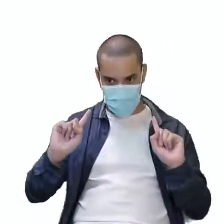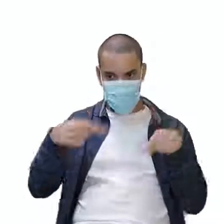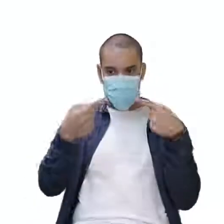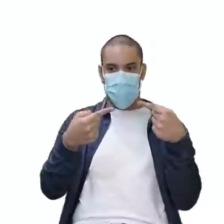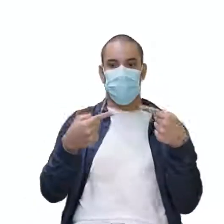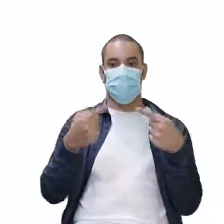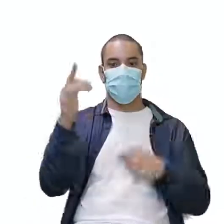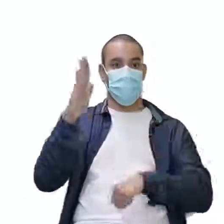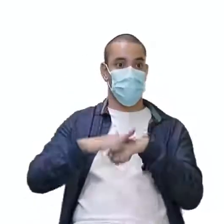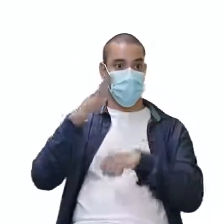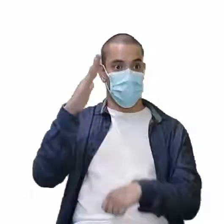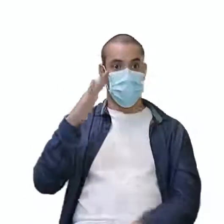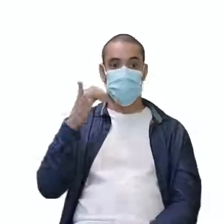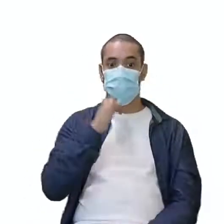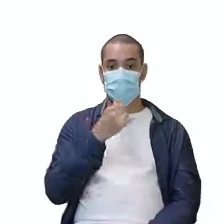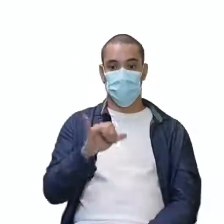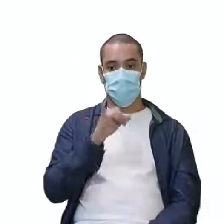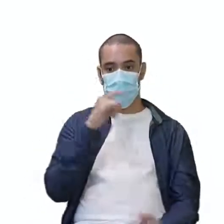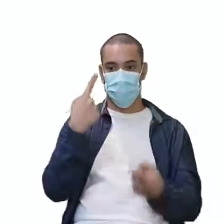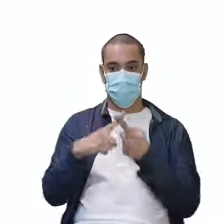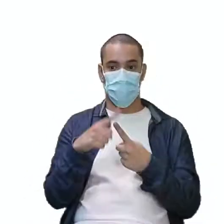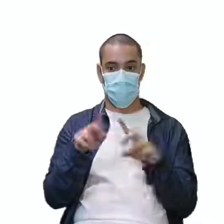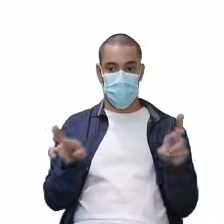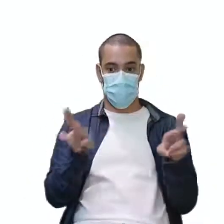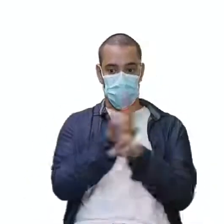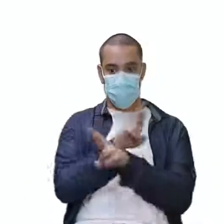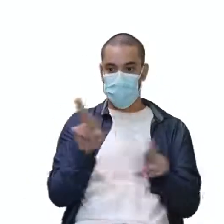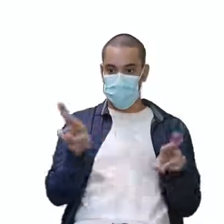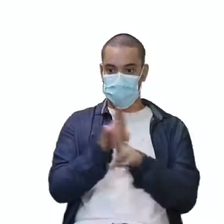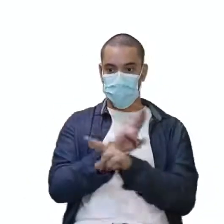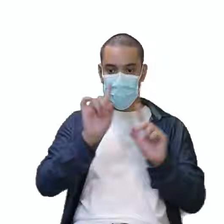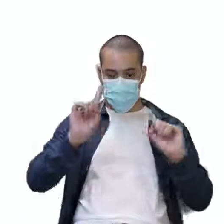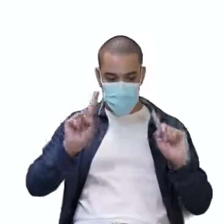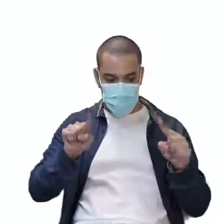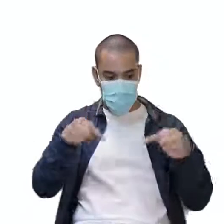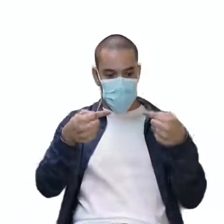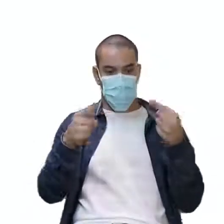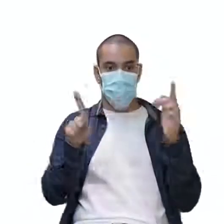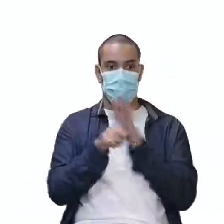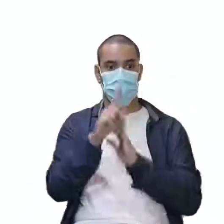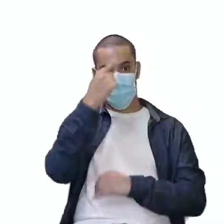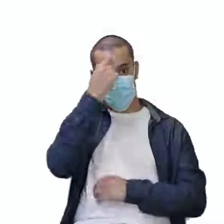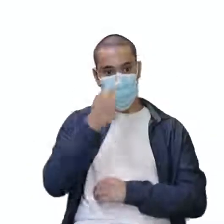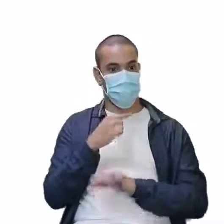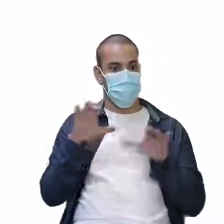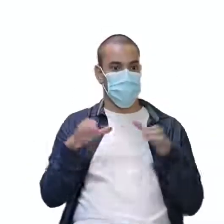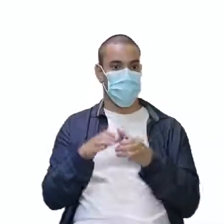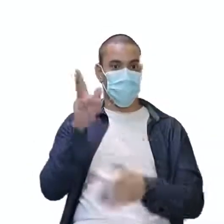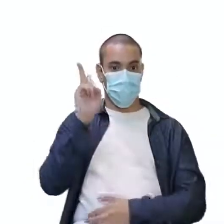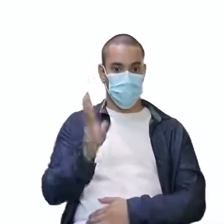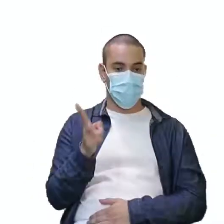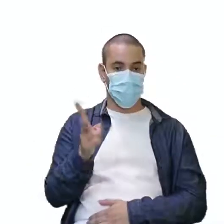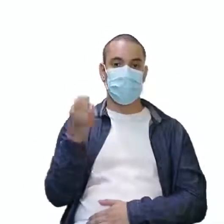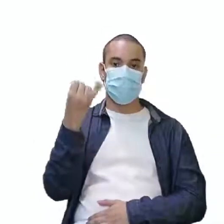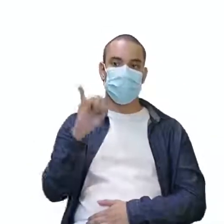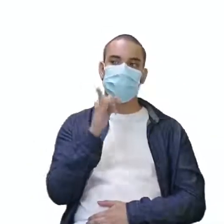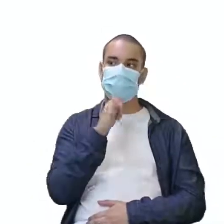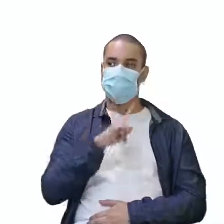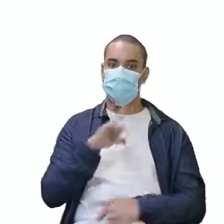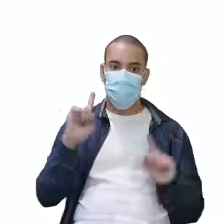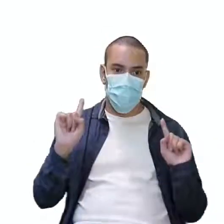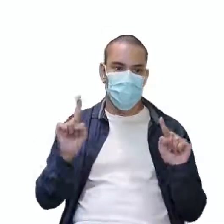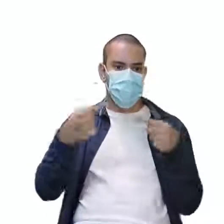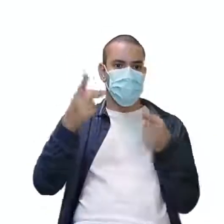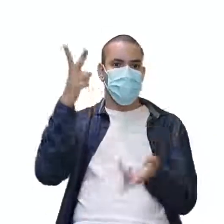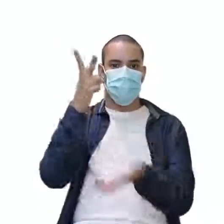de energia a mais, né? É a relação intraespecífica desarmônica entre os indivíduos da mesma espécie quando concorrem